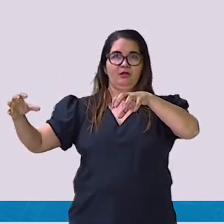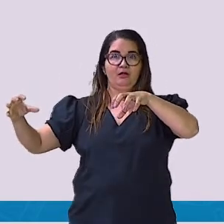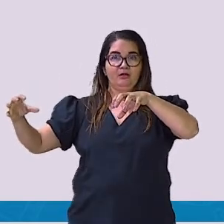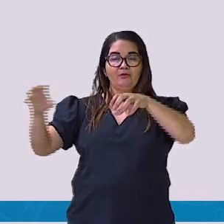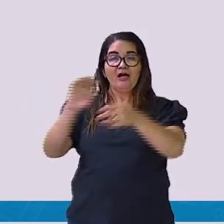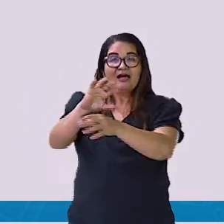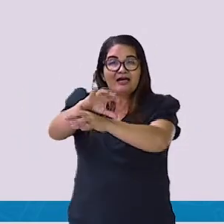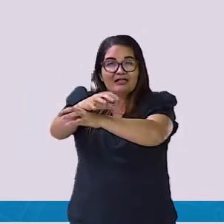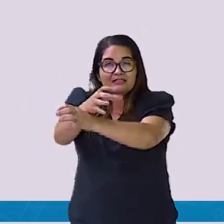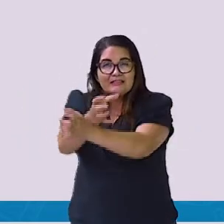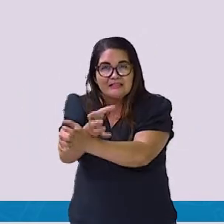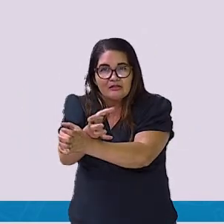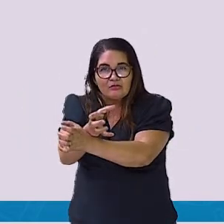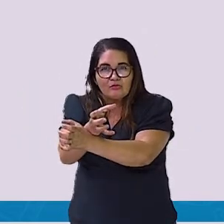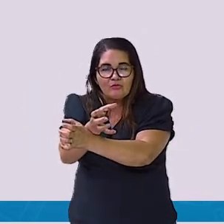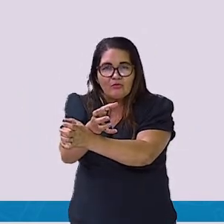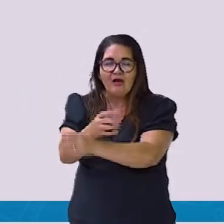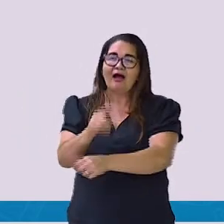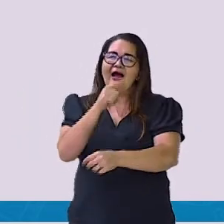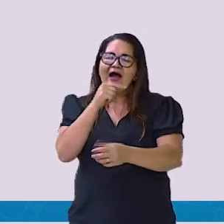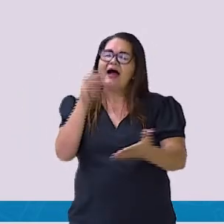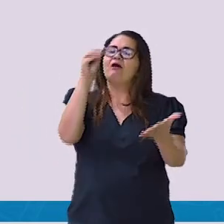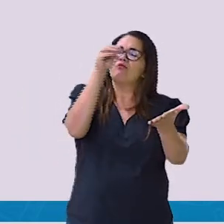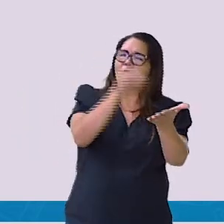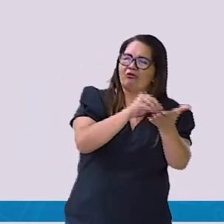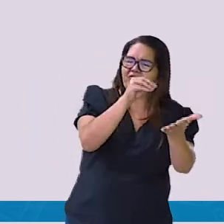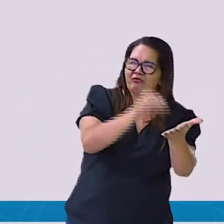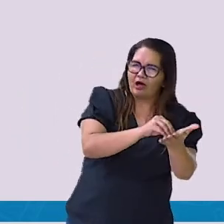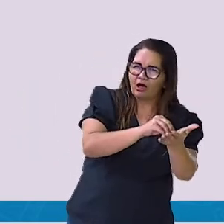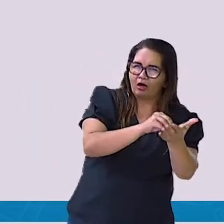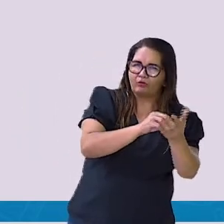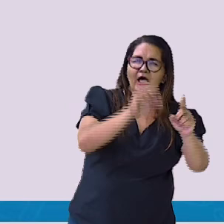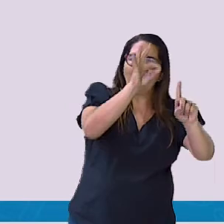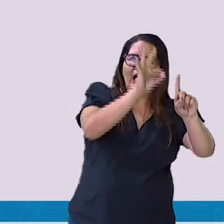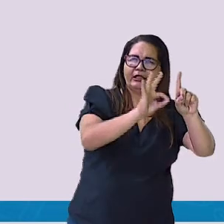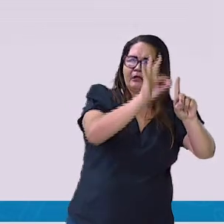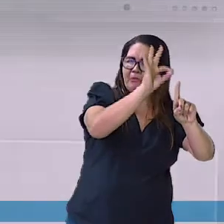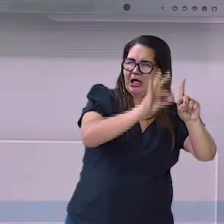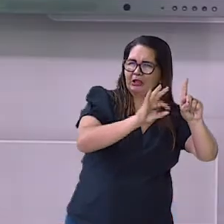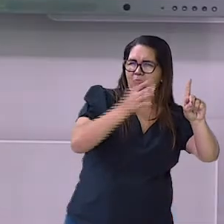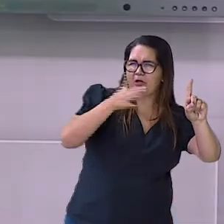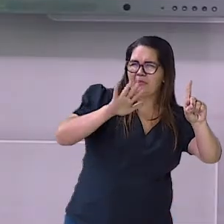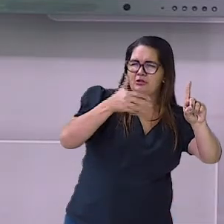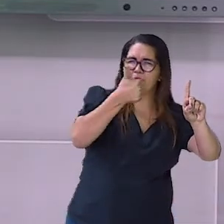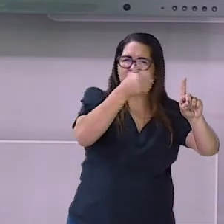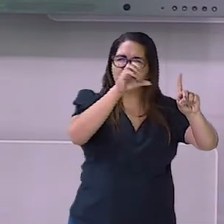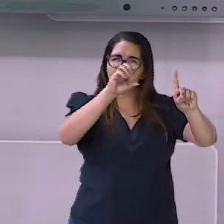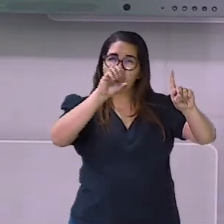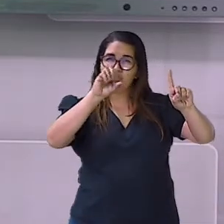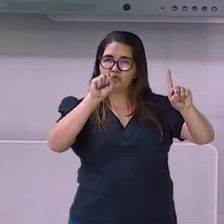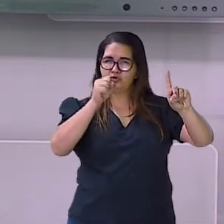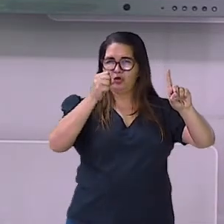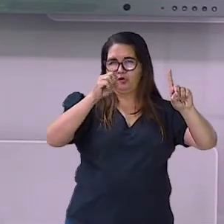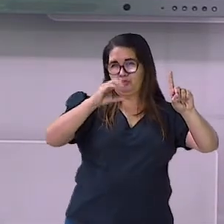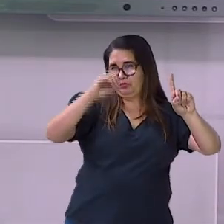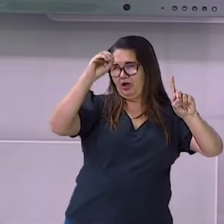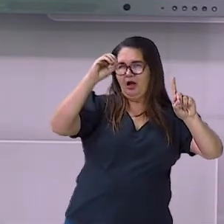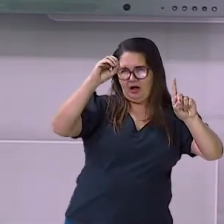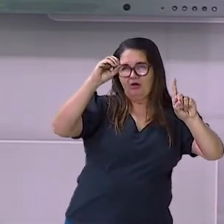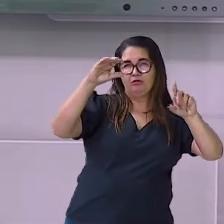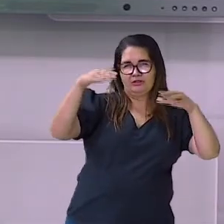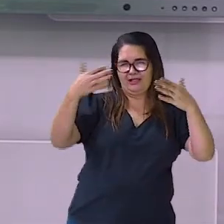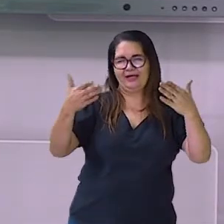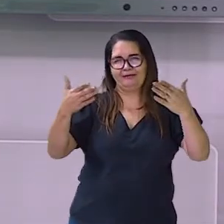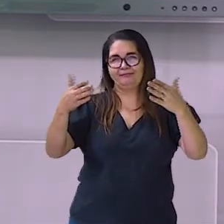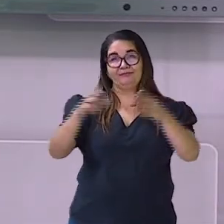graus. Por exemplo, no deserto do Saara vai a 50 graus durante o dia e à noite